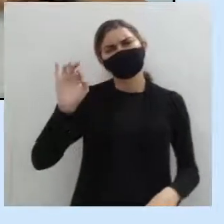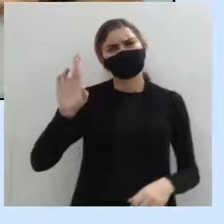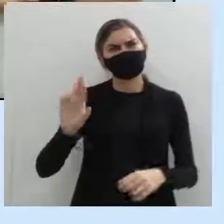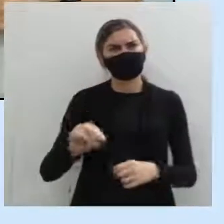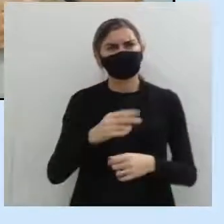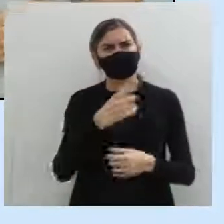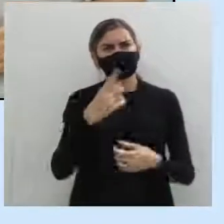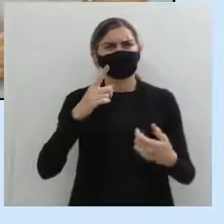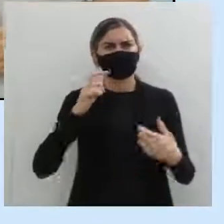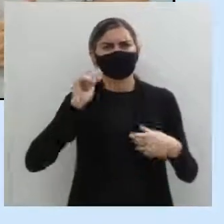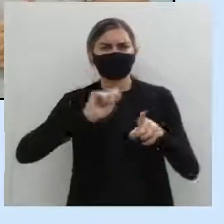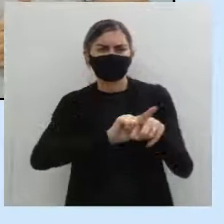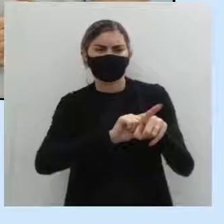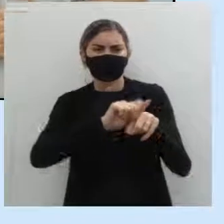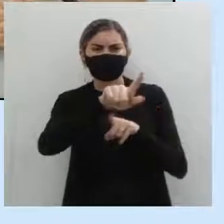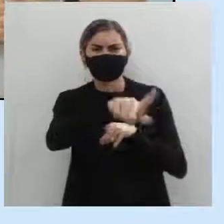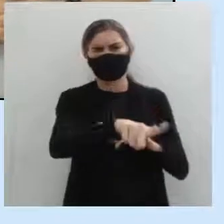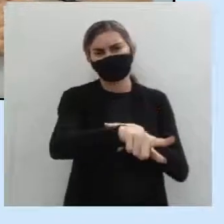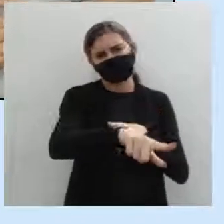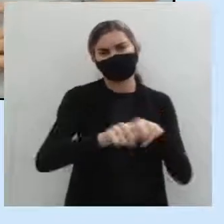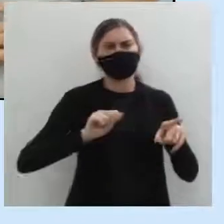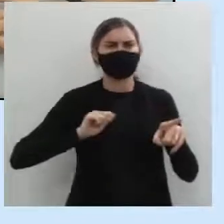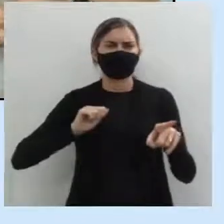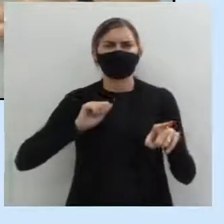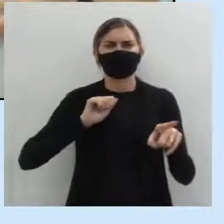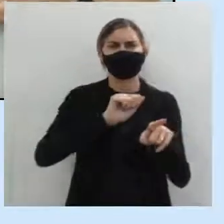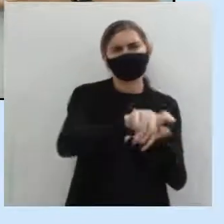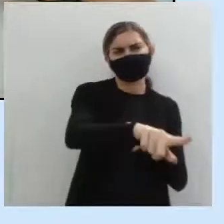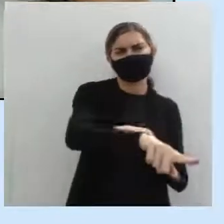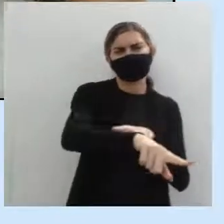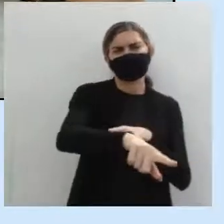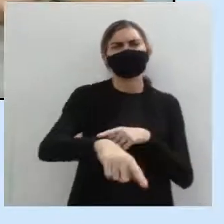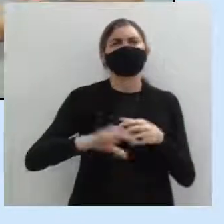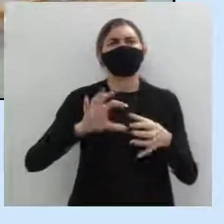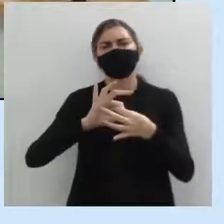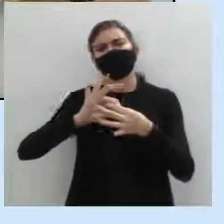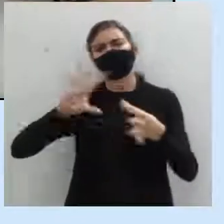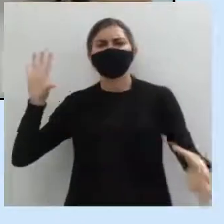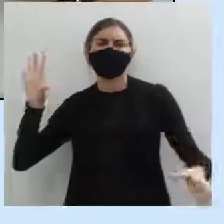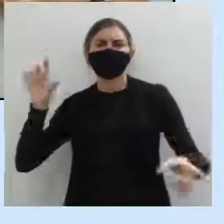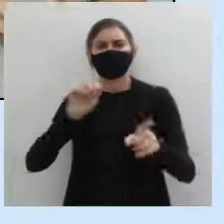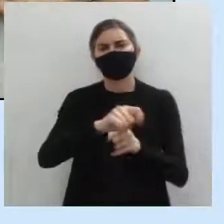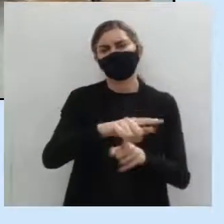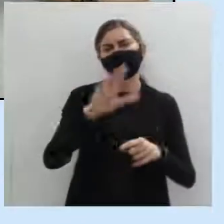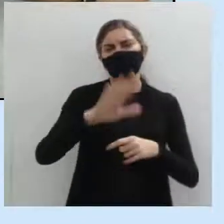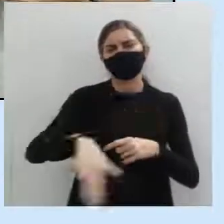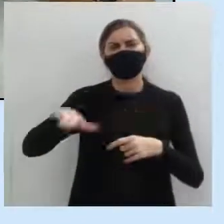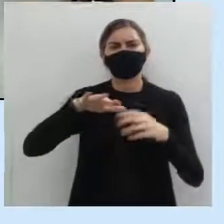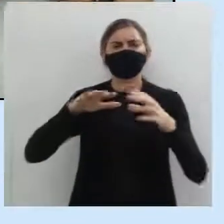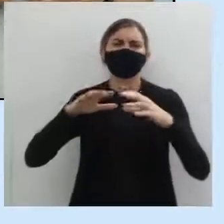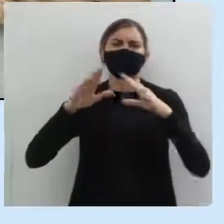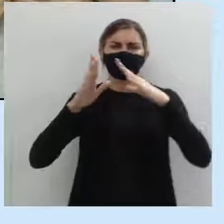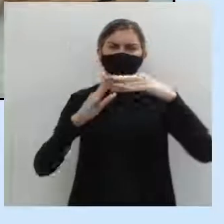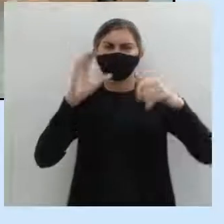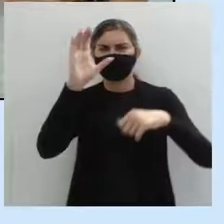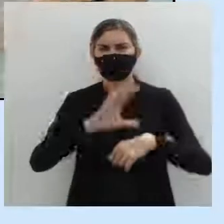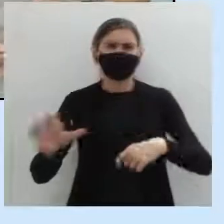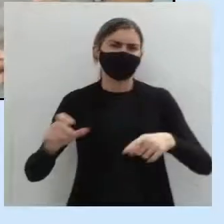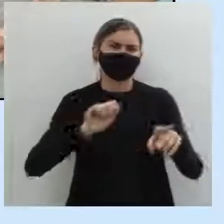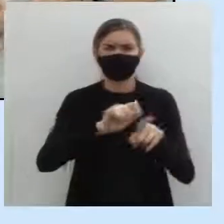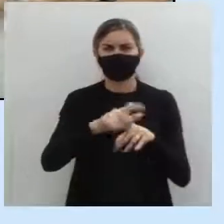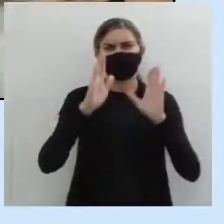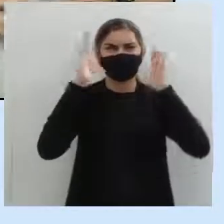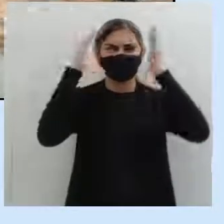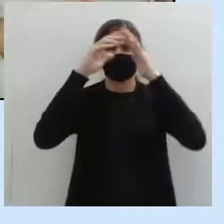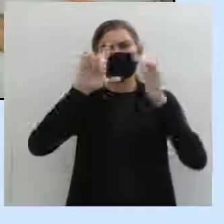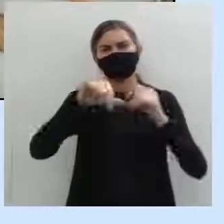é excomungado, ou seja, ele é desligado da comunidade cristã católica pelo